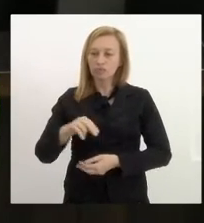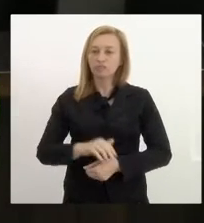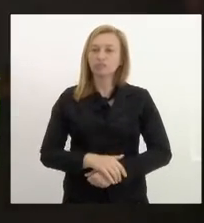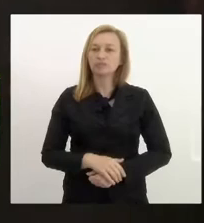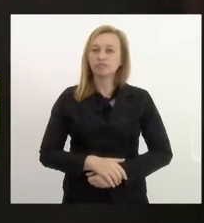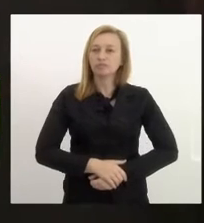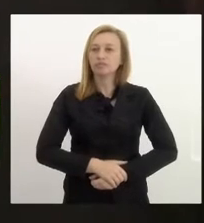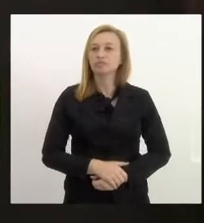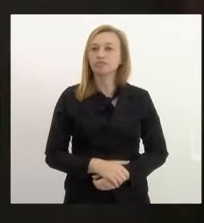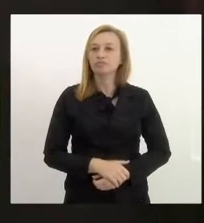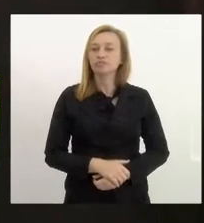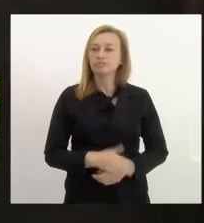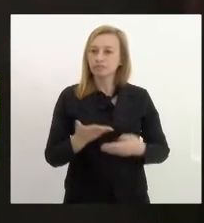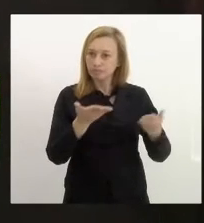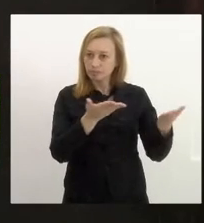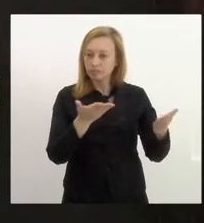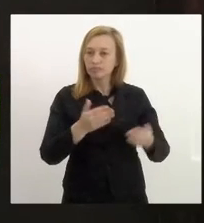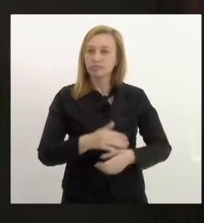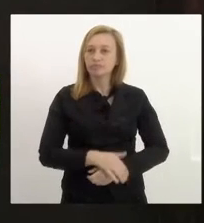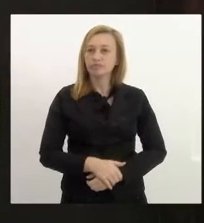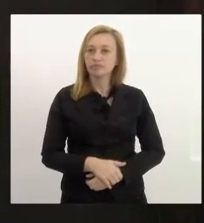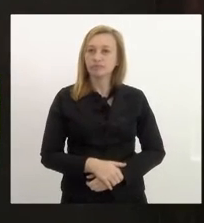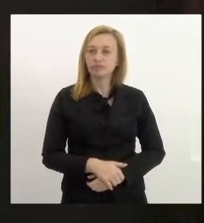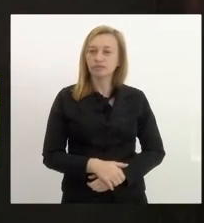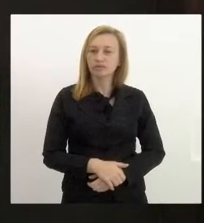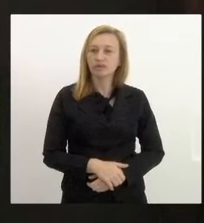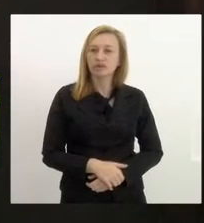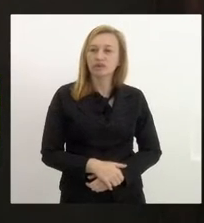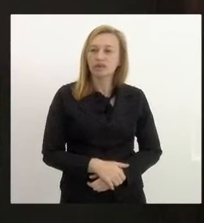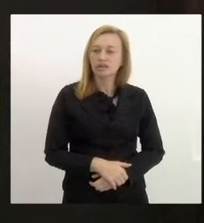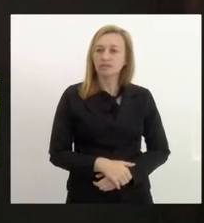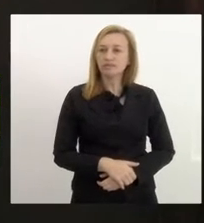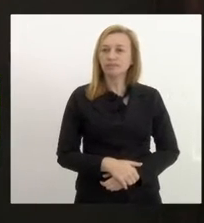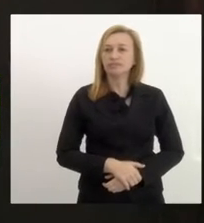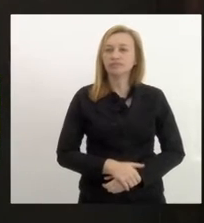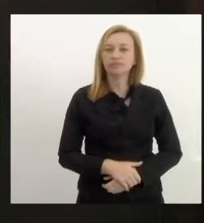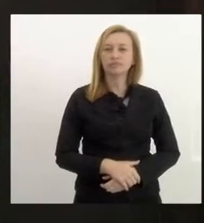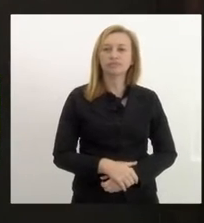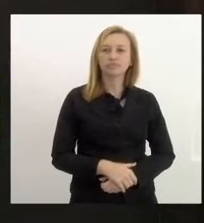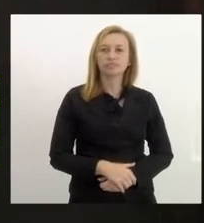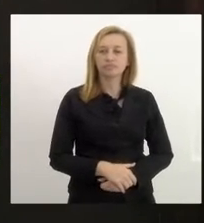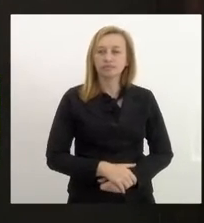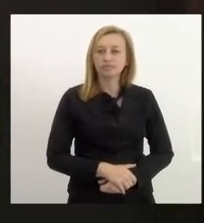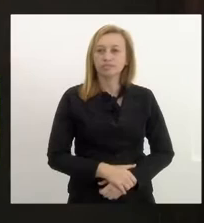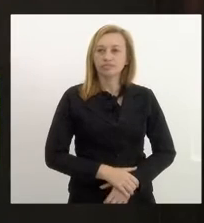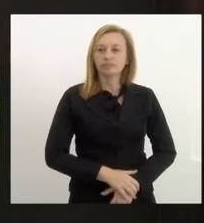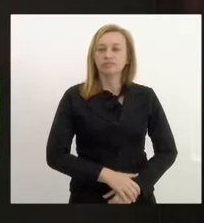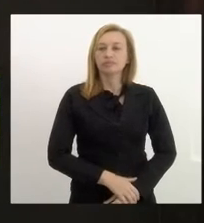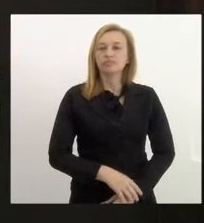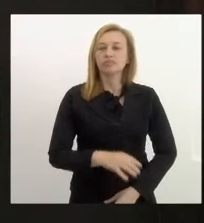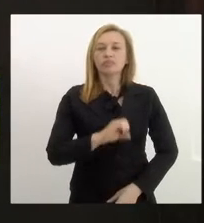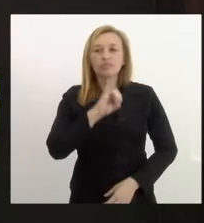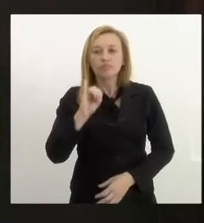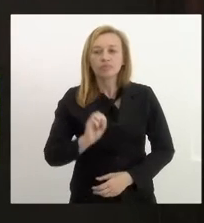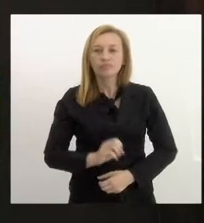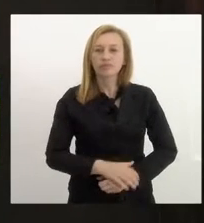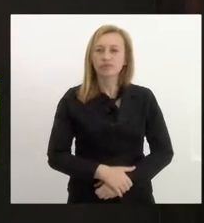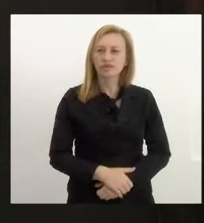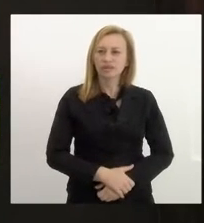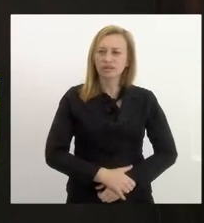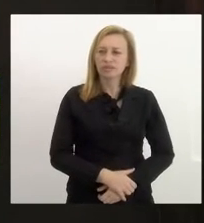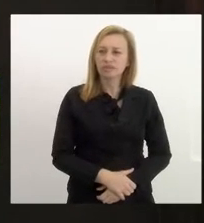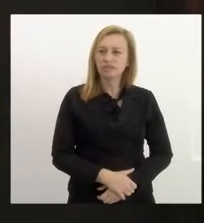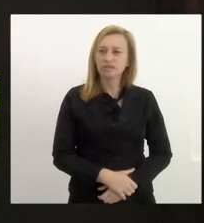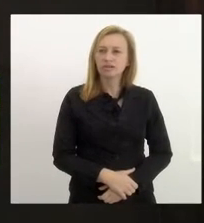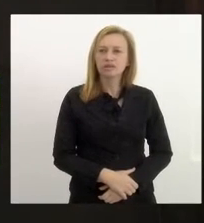senhor Ok aberta eu vou Alô alô alô fala